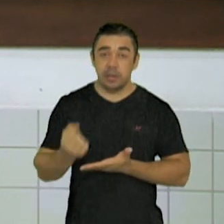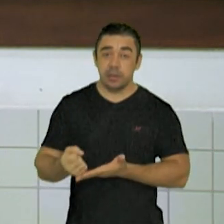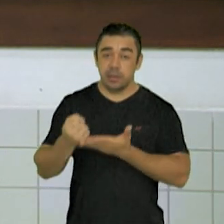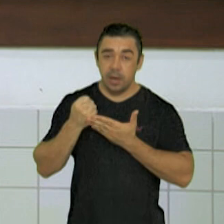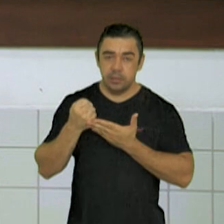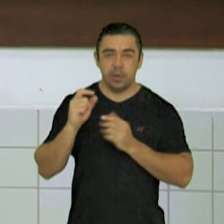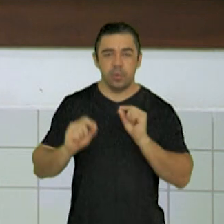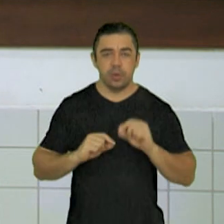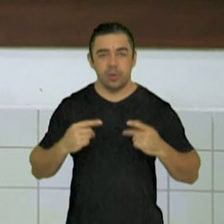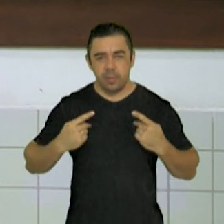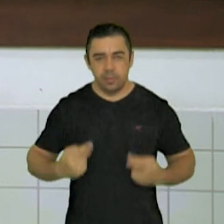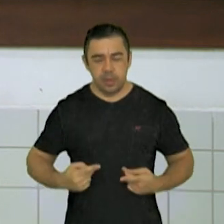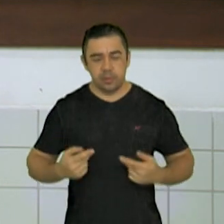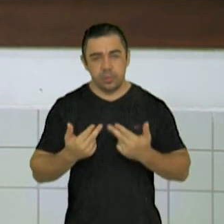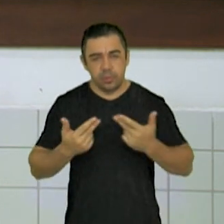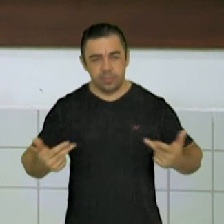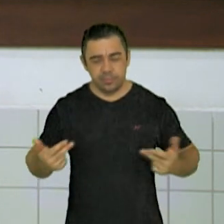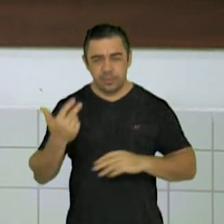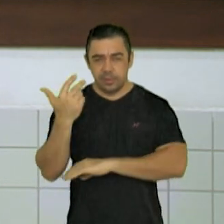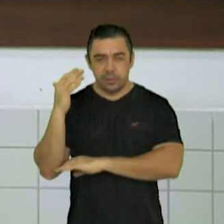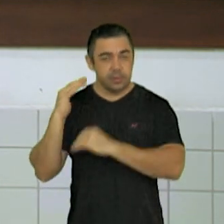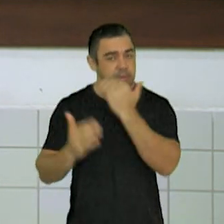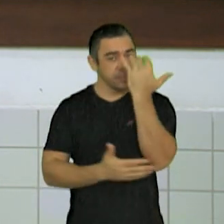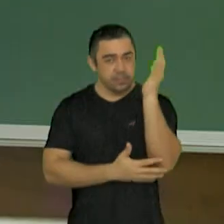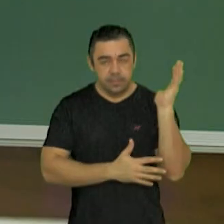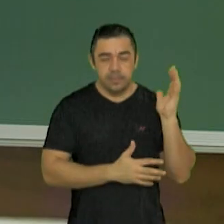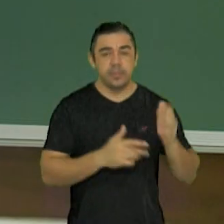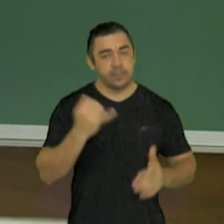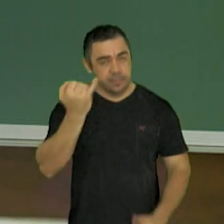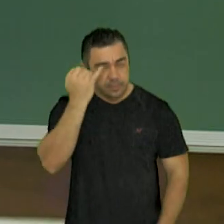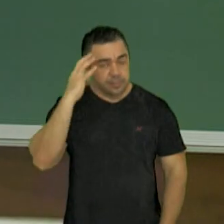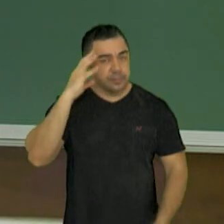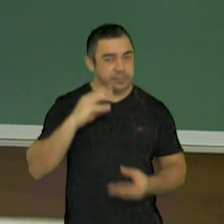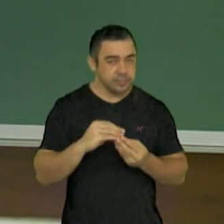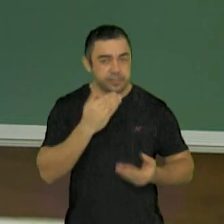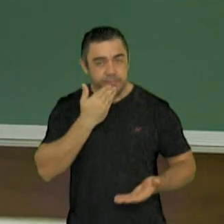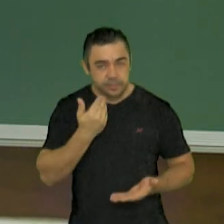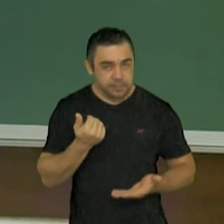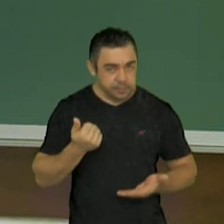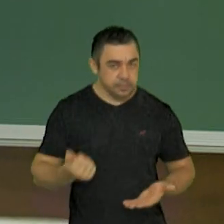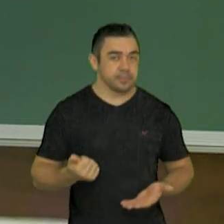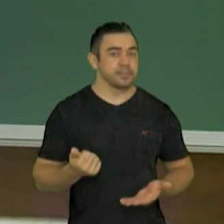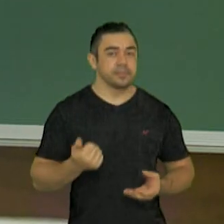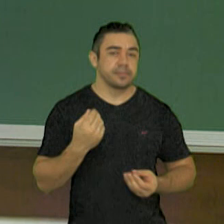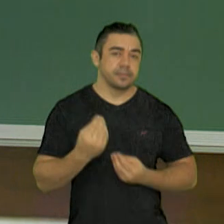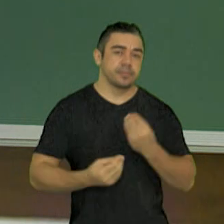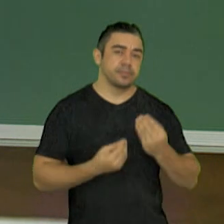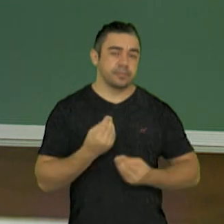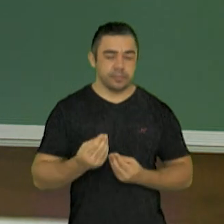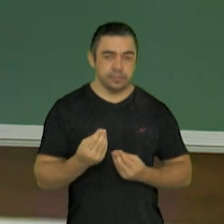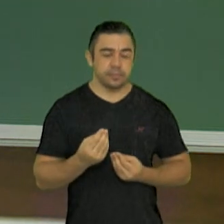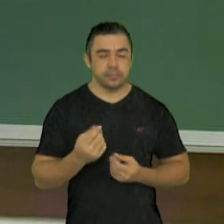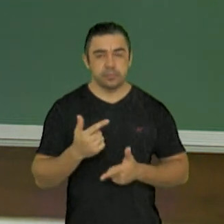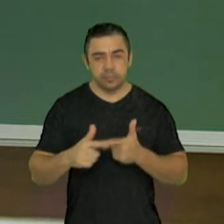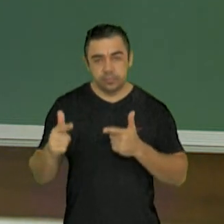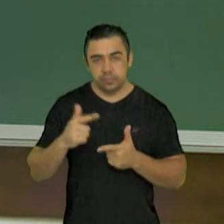ser humano com os elementos naturais é importante até para a gente compreender melhor essa situação dos impactos ambientais que nós causamos,